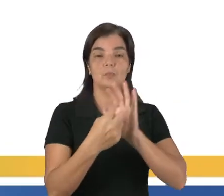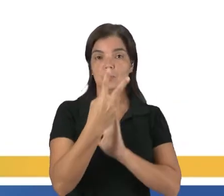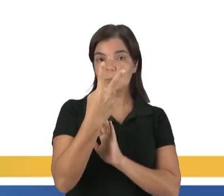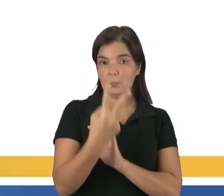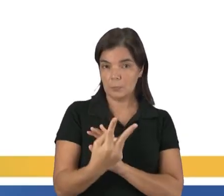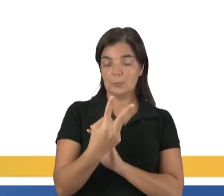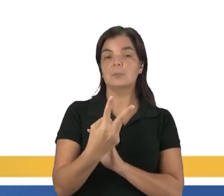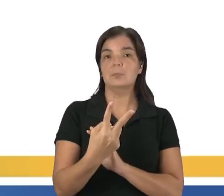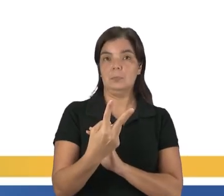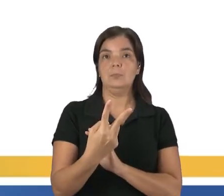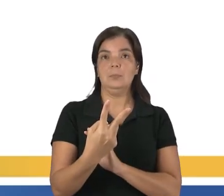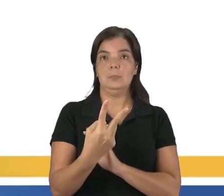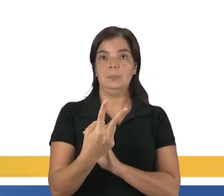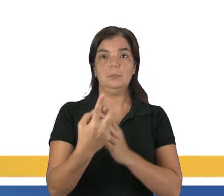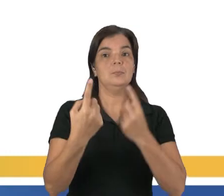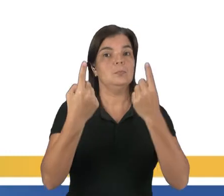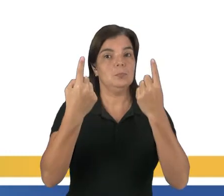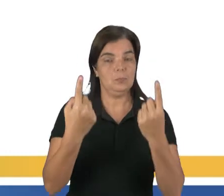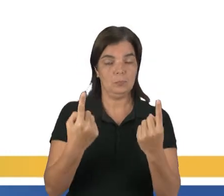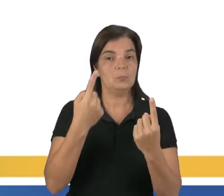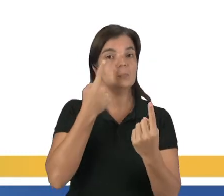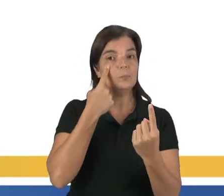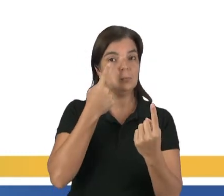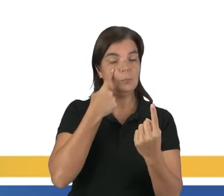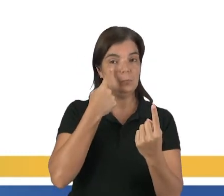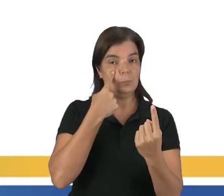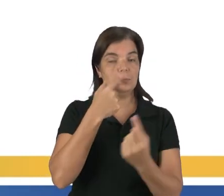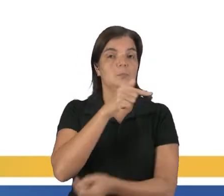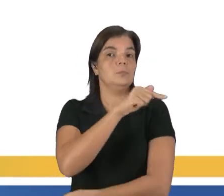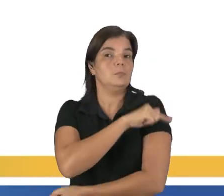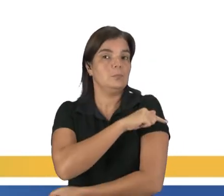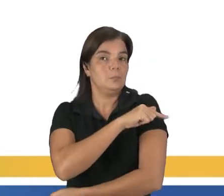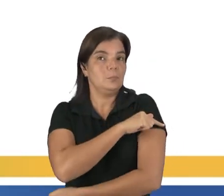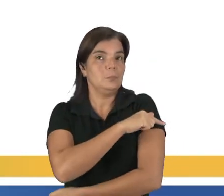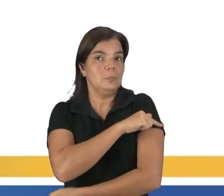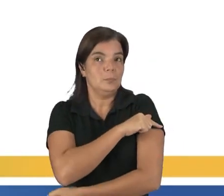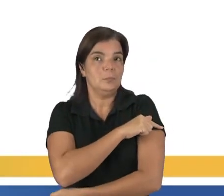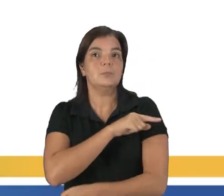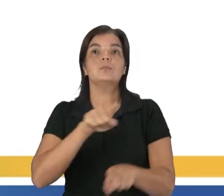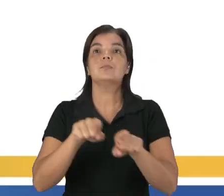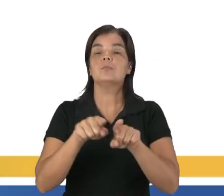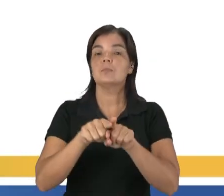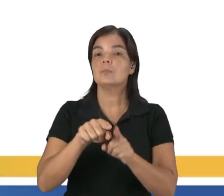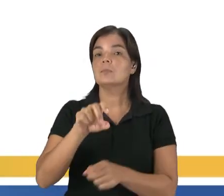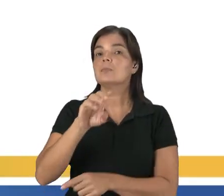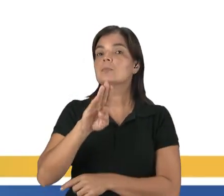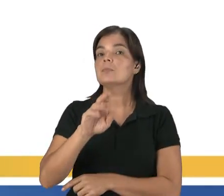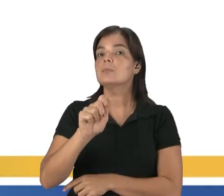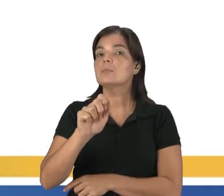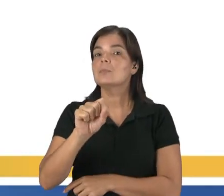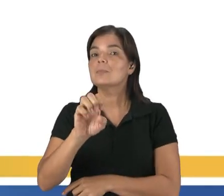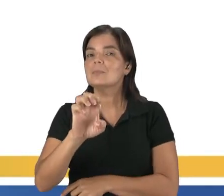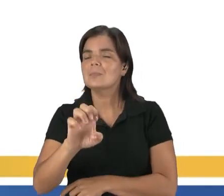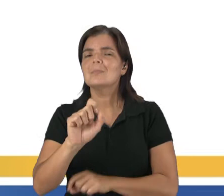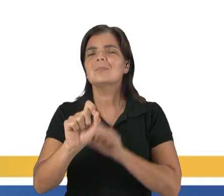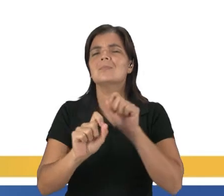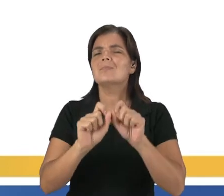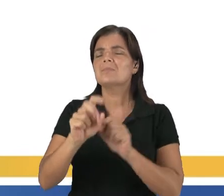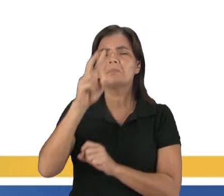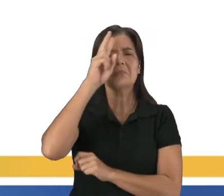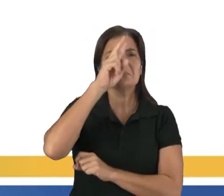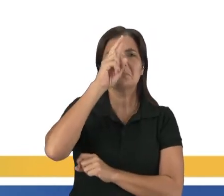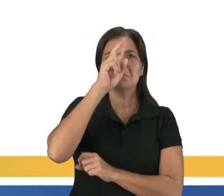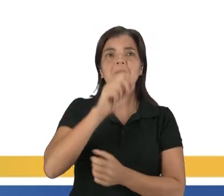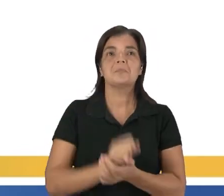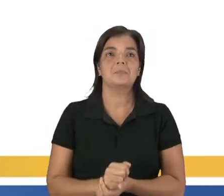apresenta dois lados paralelos. Você viu isso aí lá no 7º ano, né? Os quais chamamos de base. Professor, não me